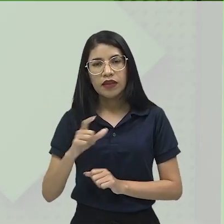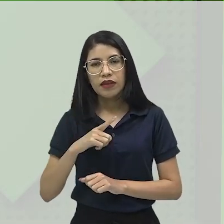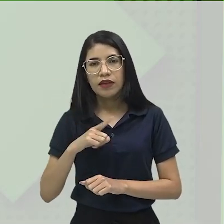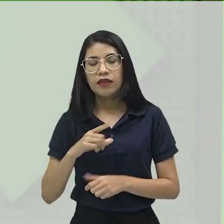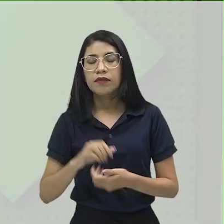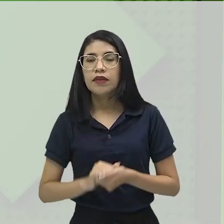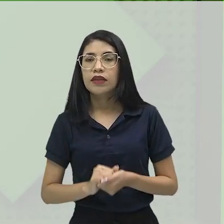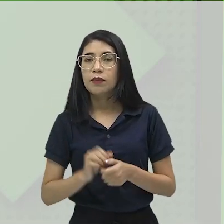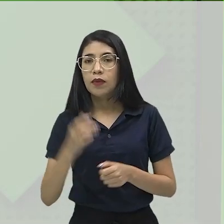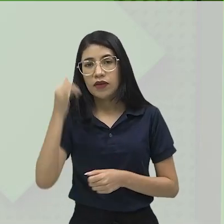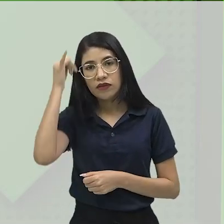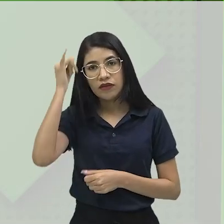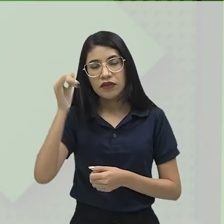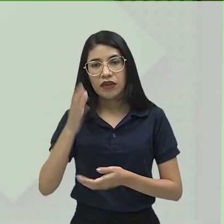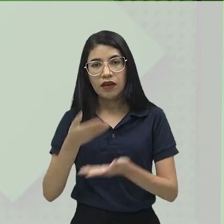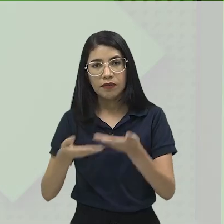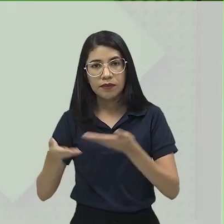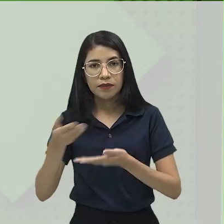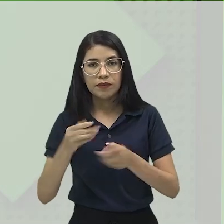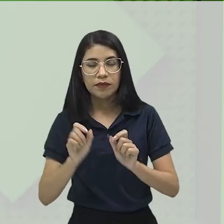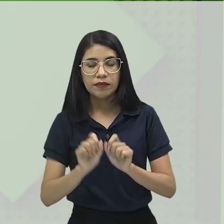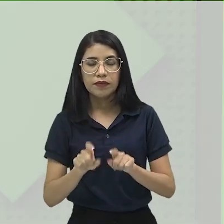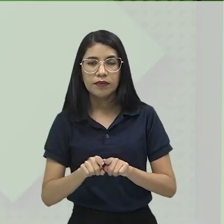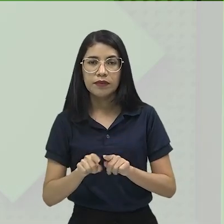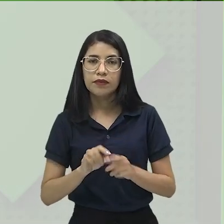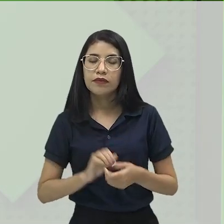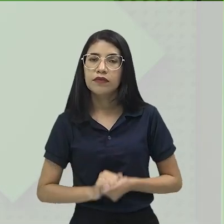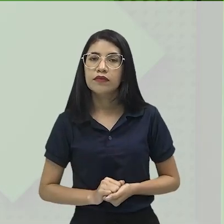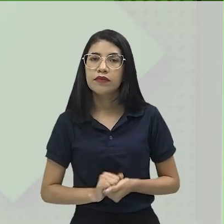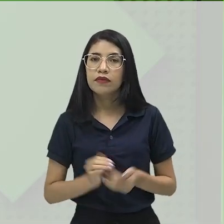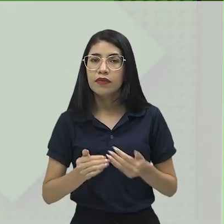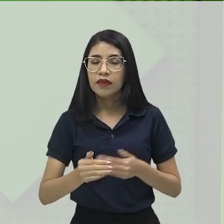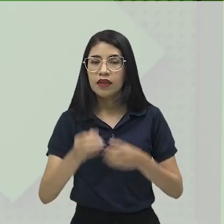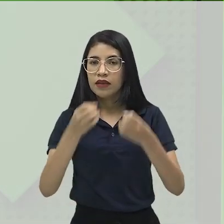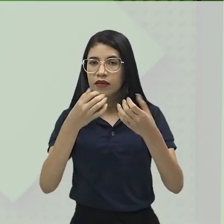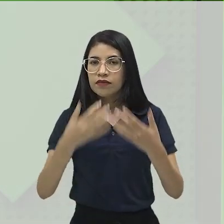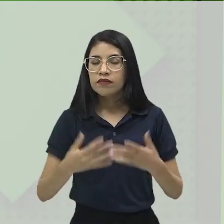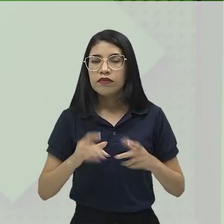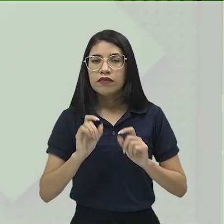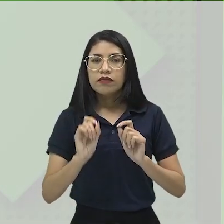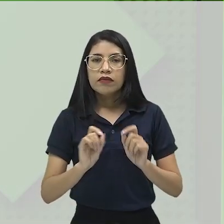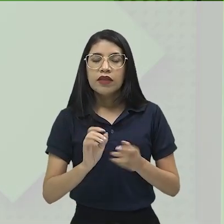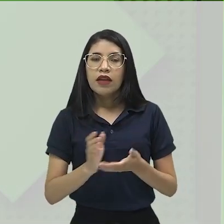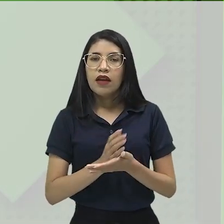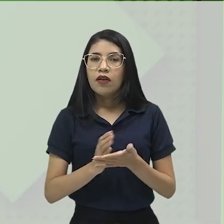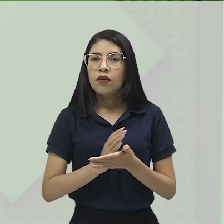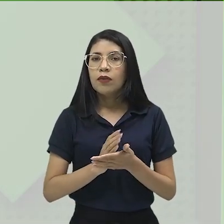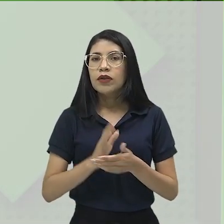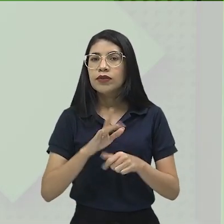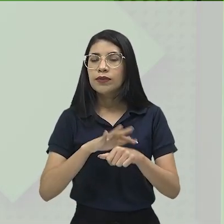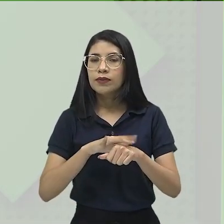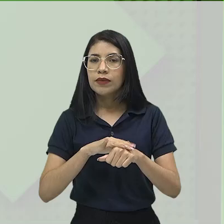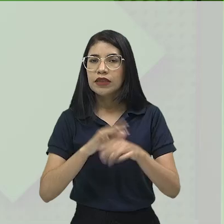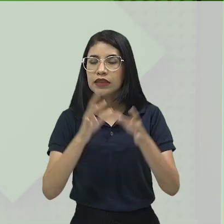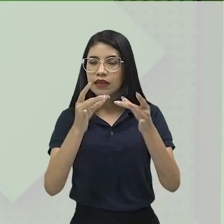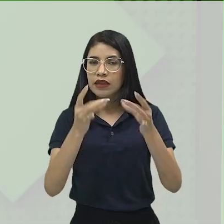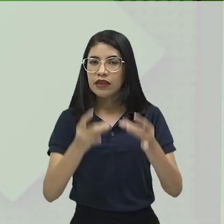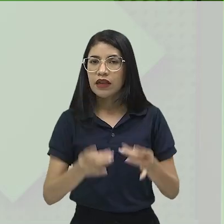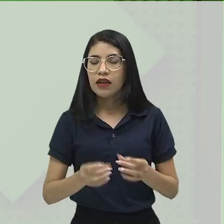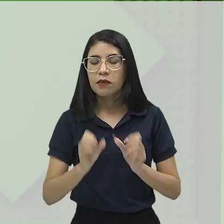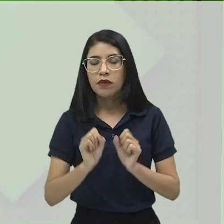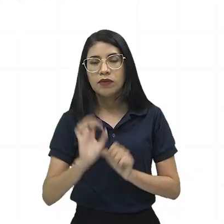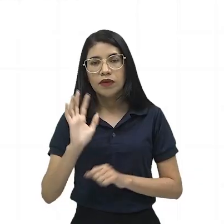deve compartilhar, certo? Bom, a gente vai continuar para falar de algumas dessas infecções que